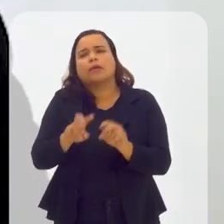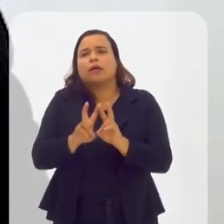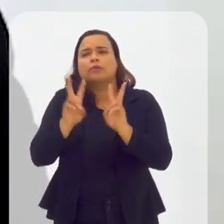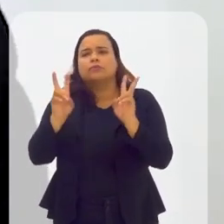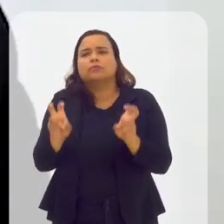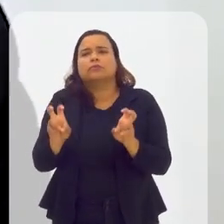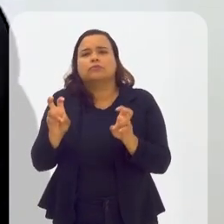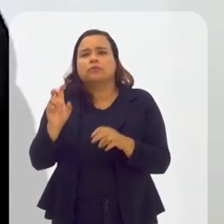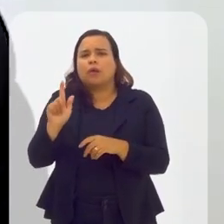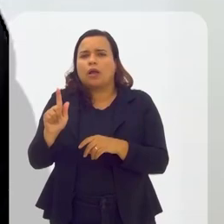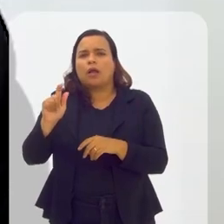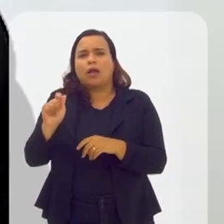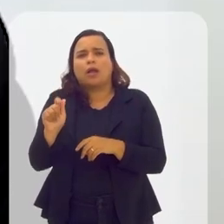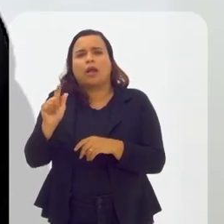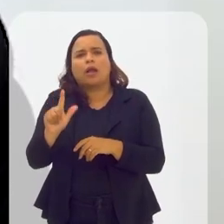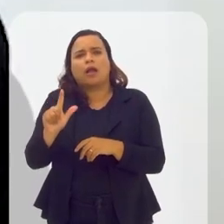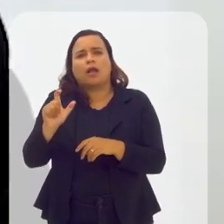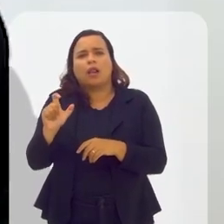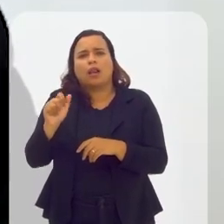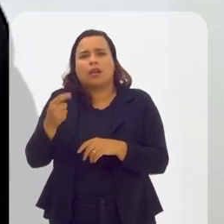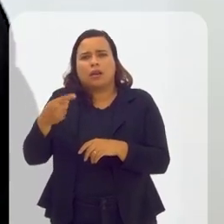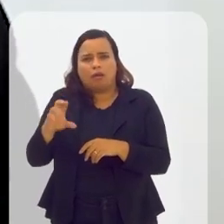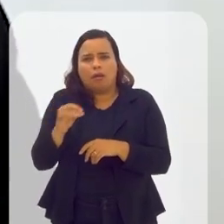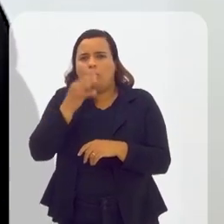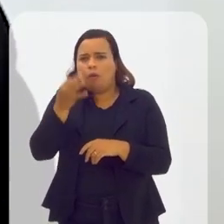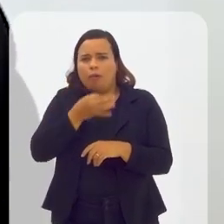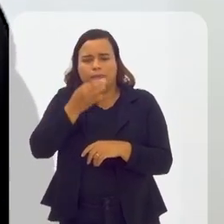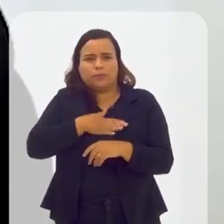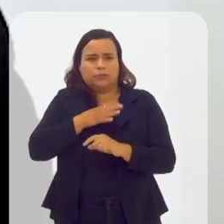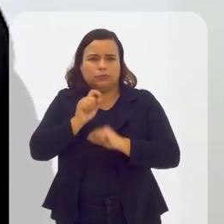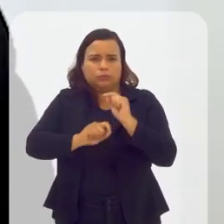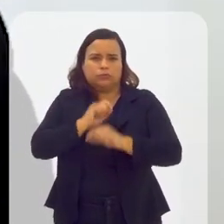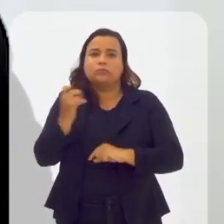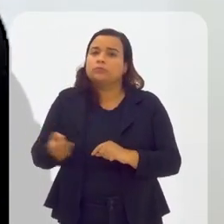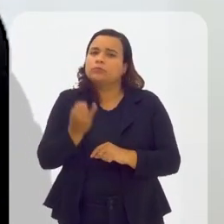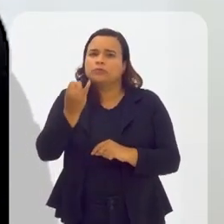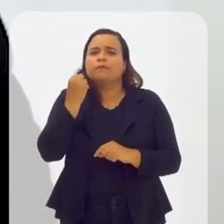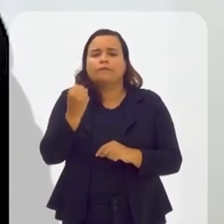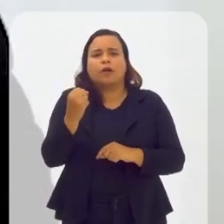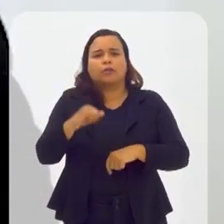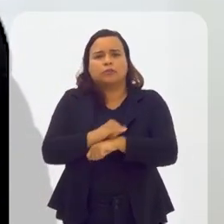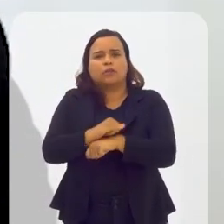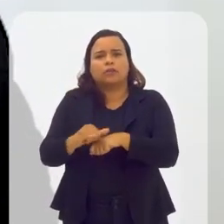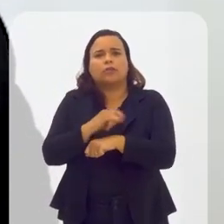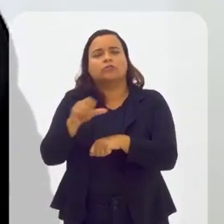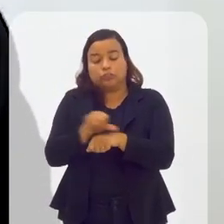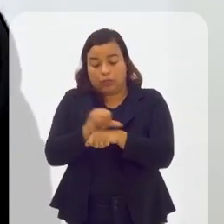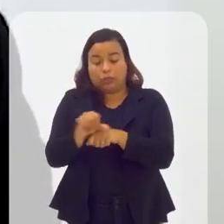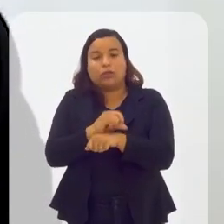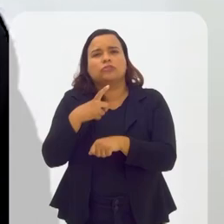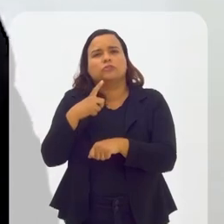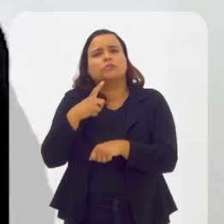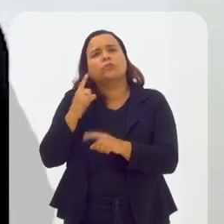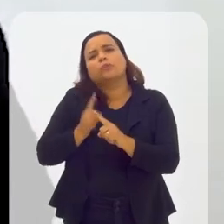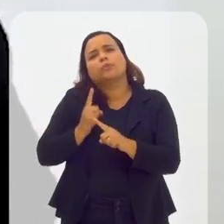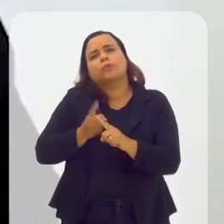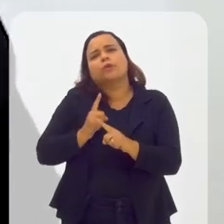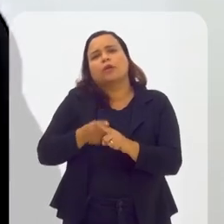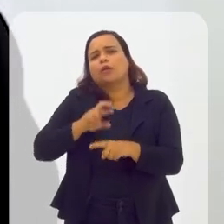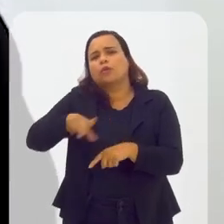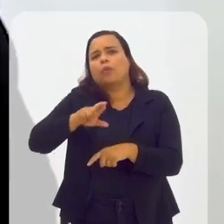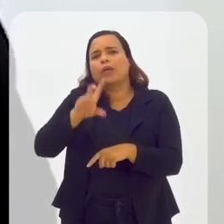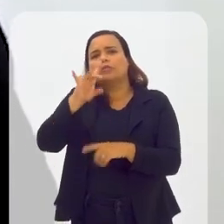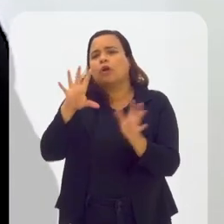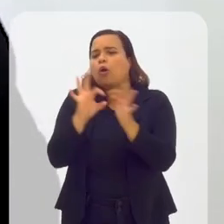E o assunto do Galeão, na minha opinião, ele tem uma importância também estratégica muito importante. Não é só o problema